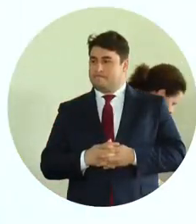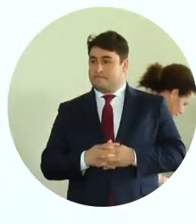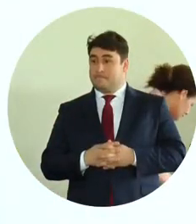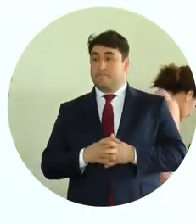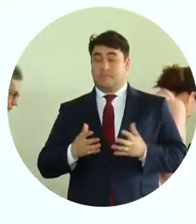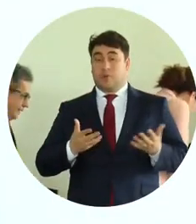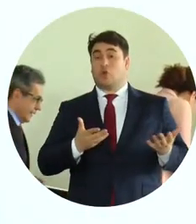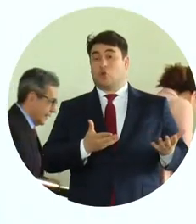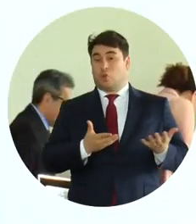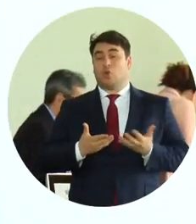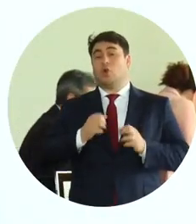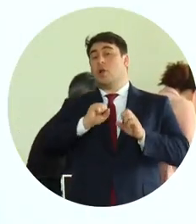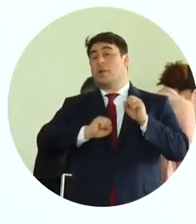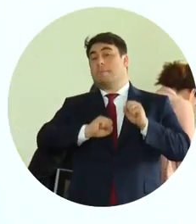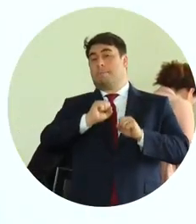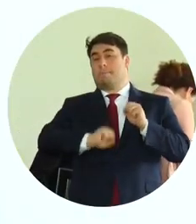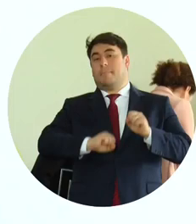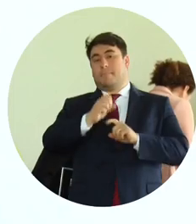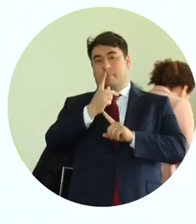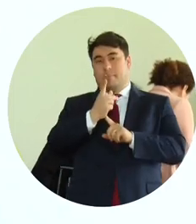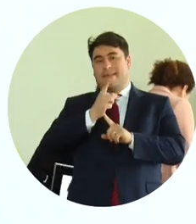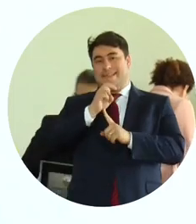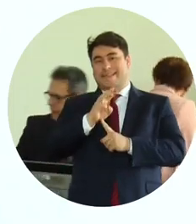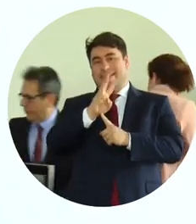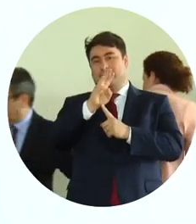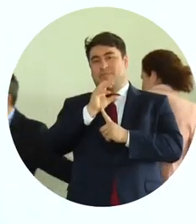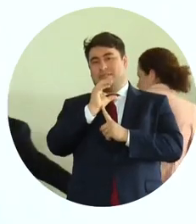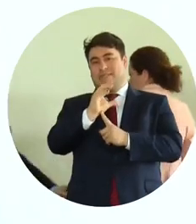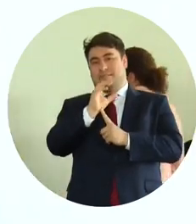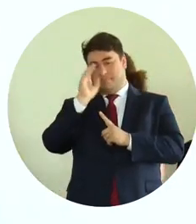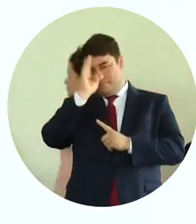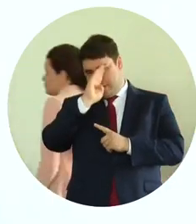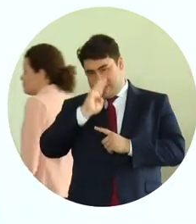Vamos convidar, então, a empresa PwC Brasil.